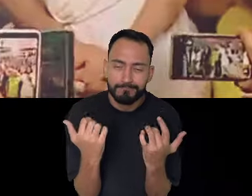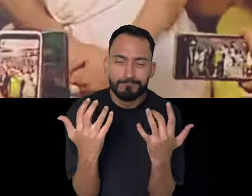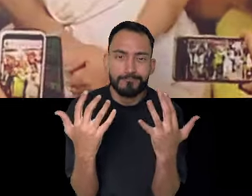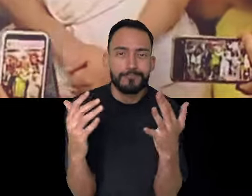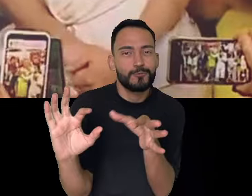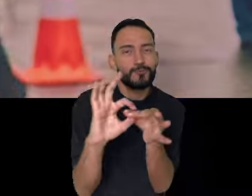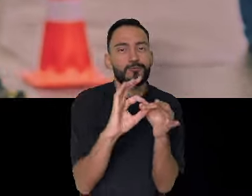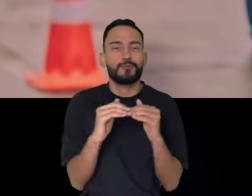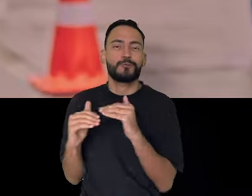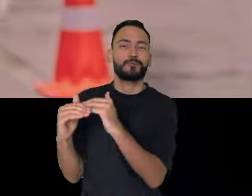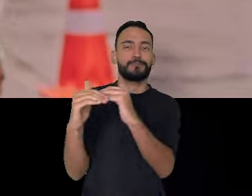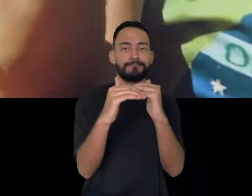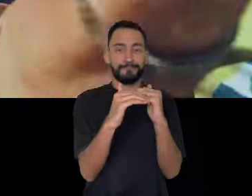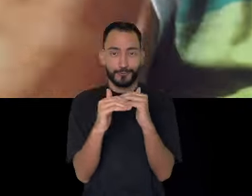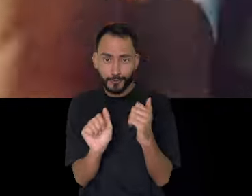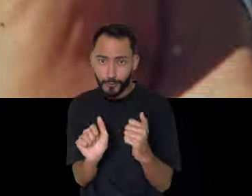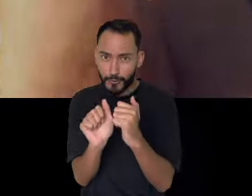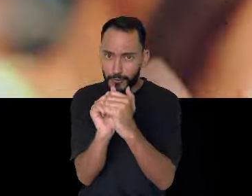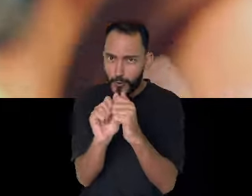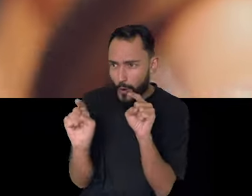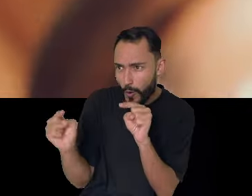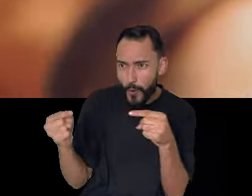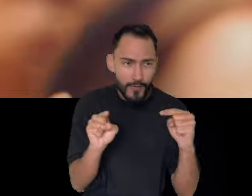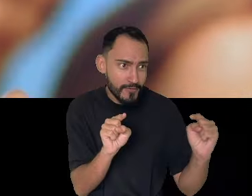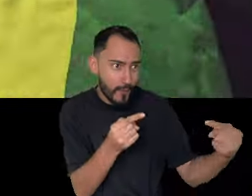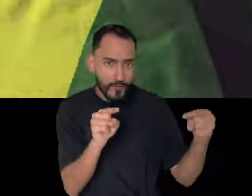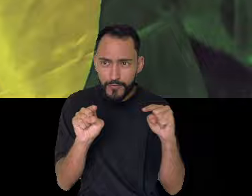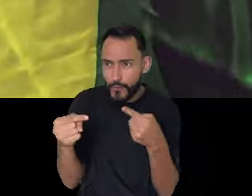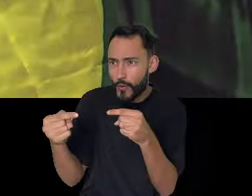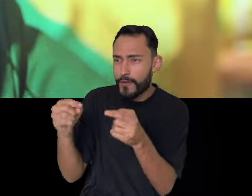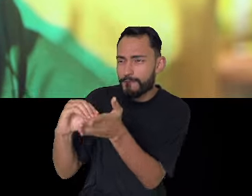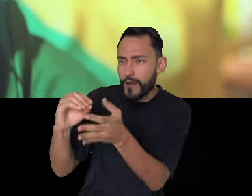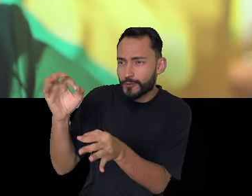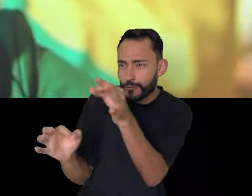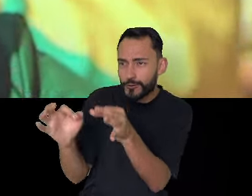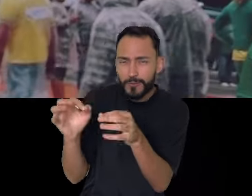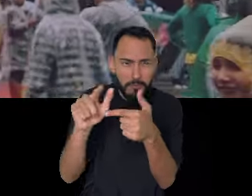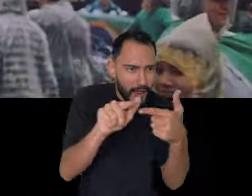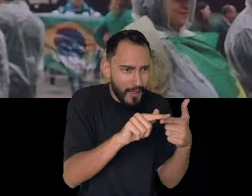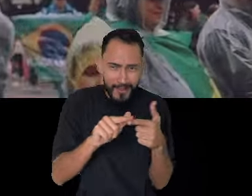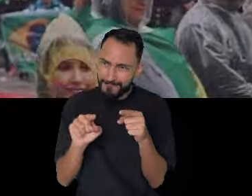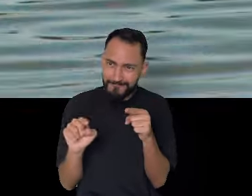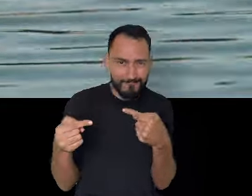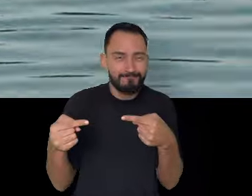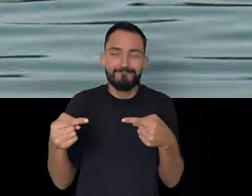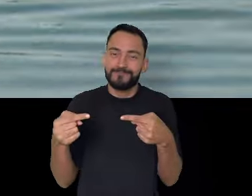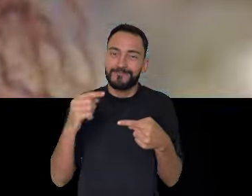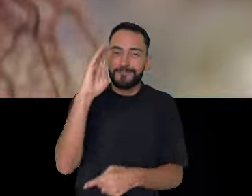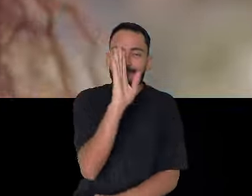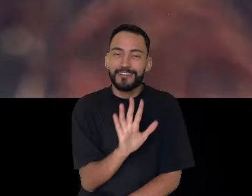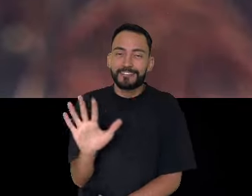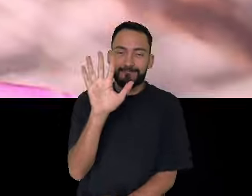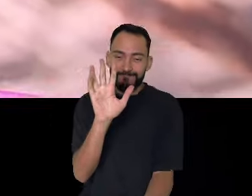sem igual. Juntos enfrentamos a injustiça e qualquer vendaval.